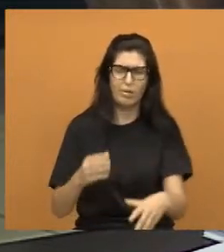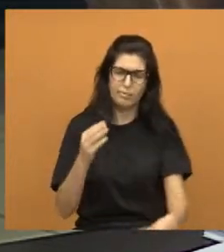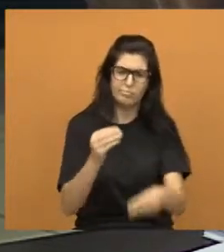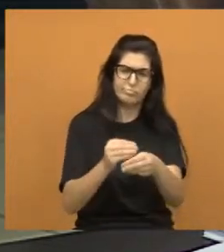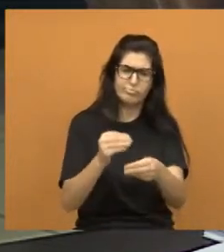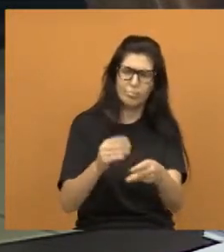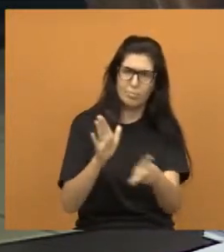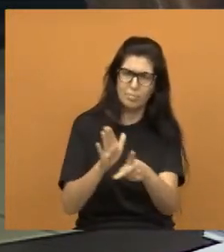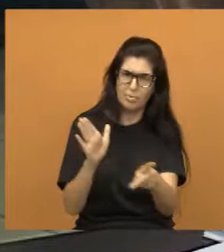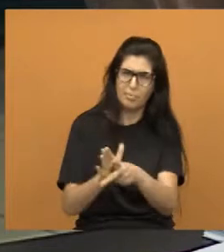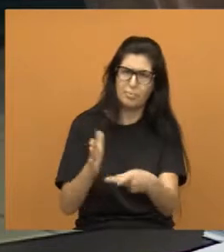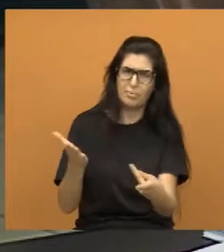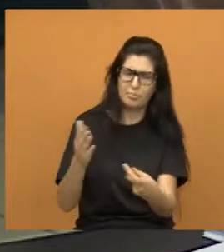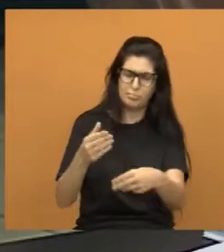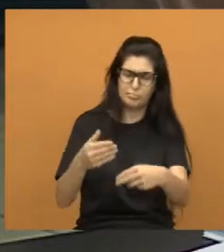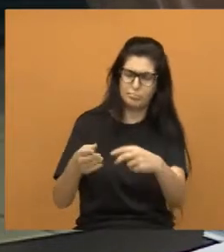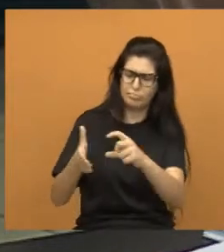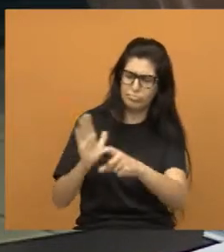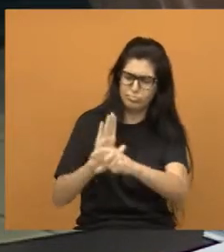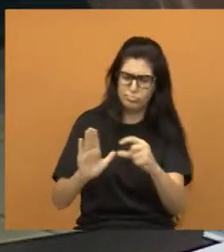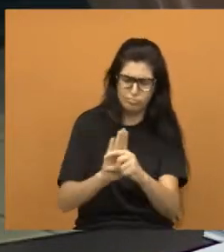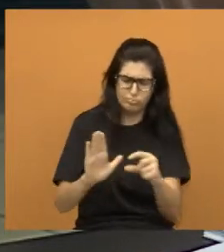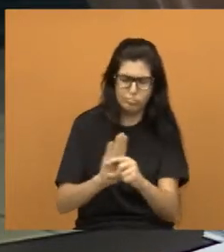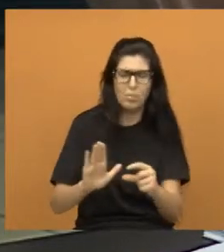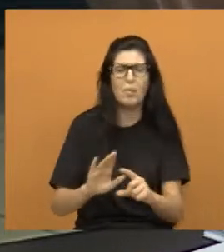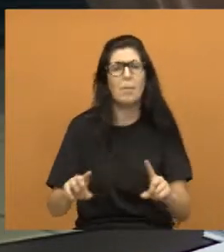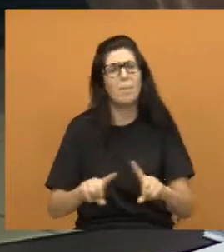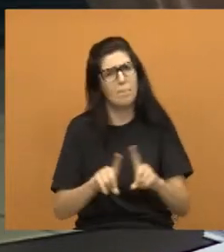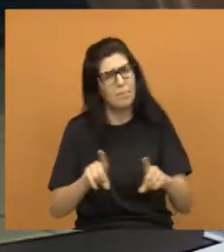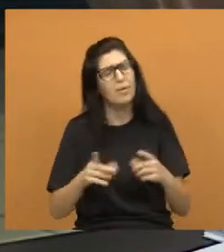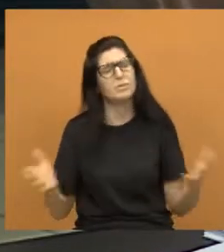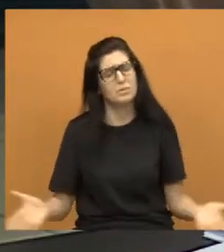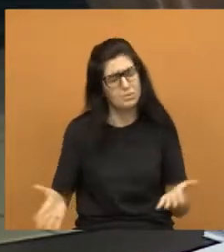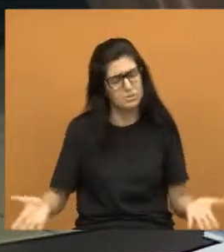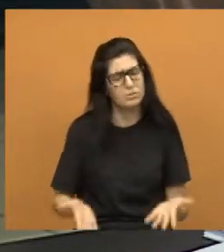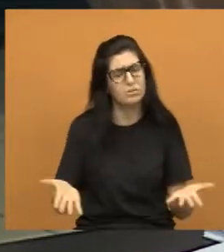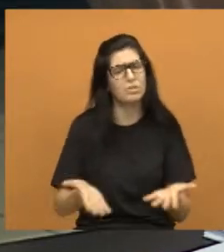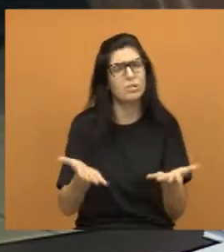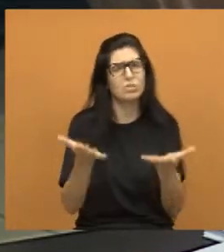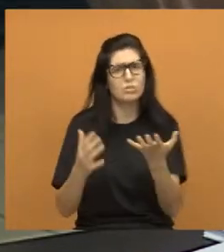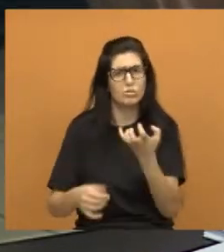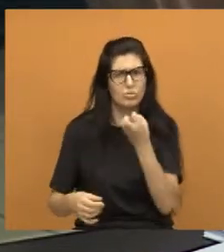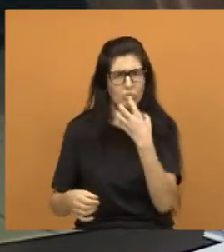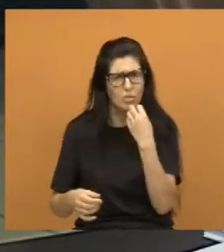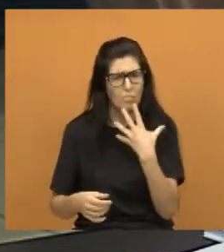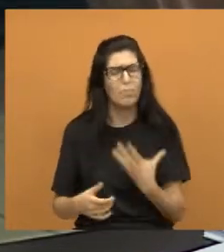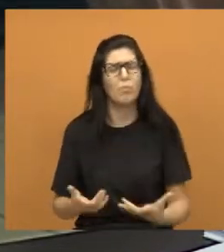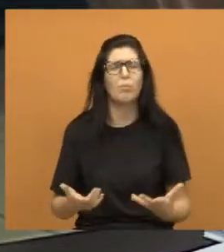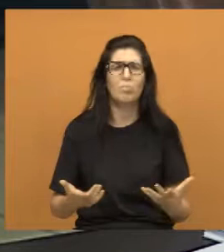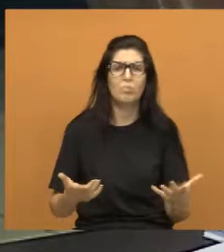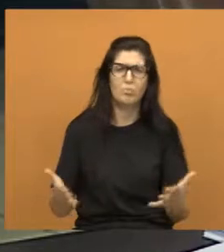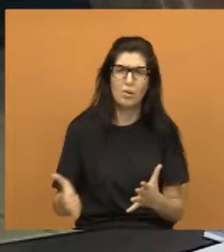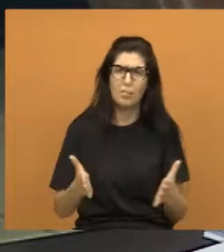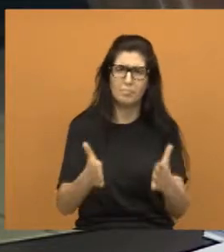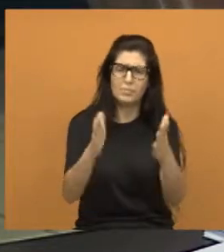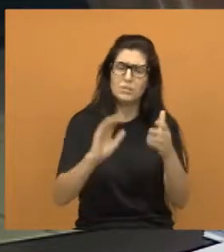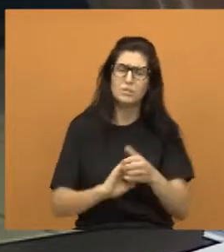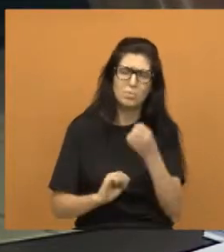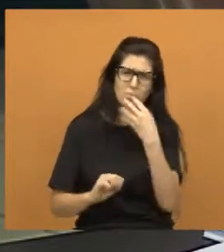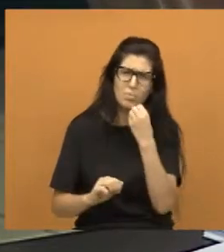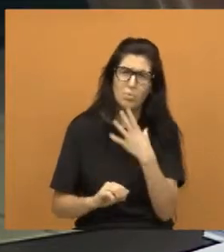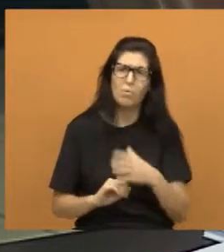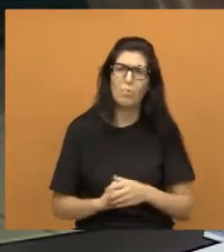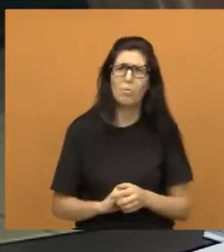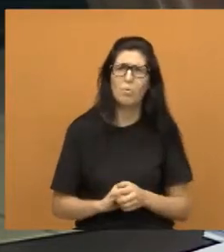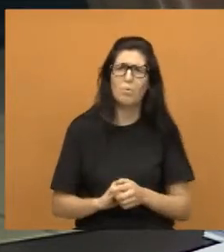pela prefeitura, eu acho que é uma boa iniciativa, eu acho que é um caminho que talvez vai trazer sim benefício, principalmente aí para essas